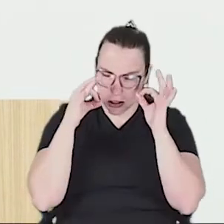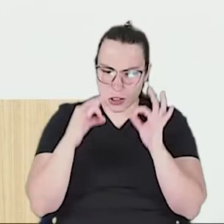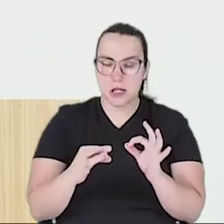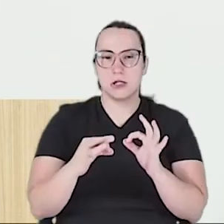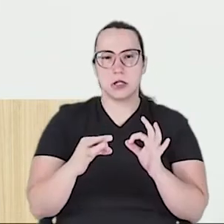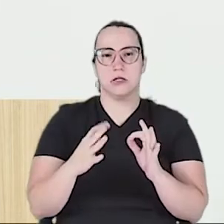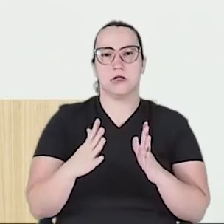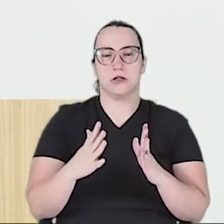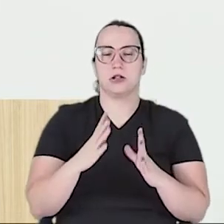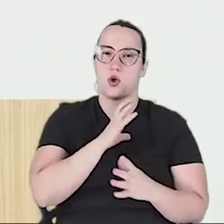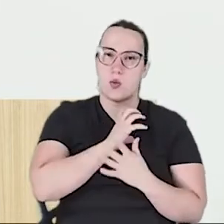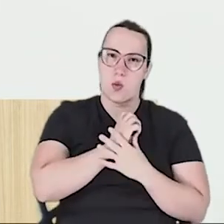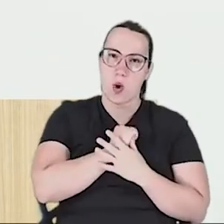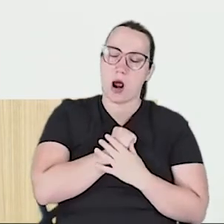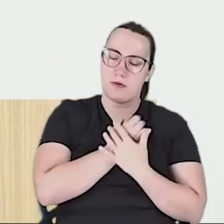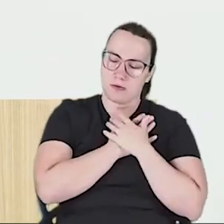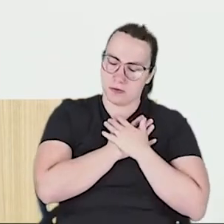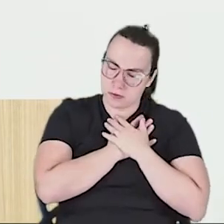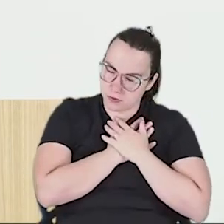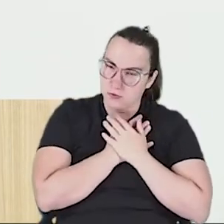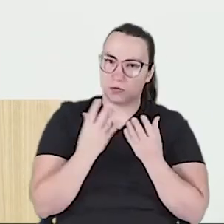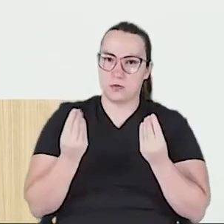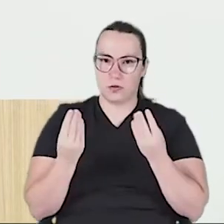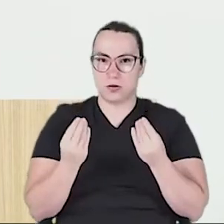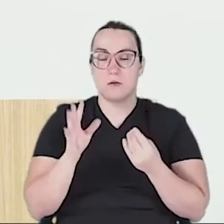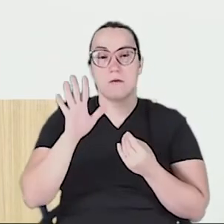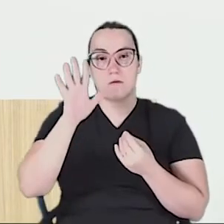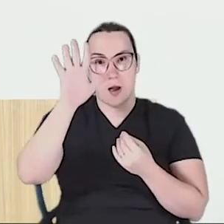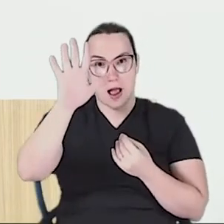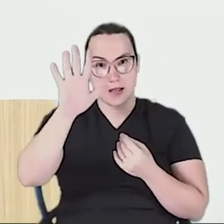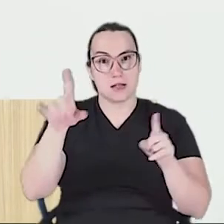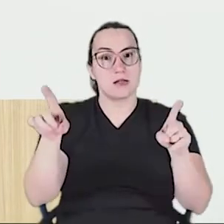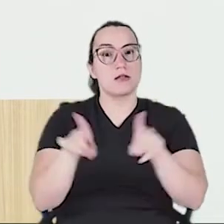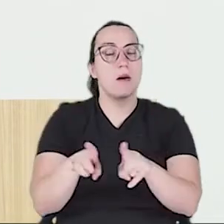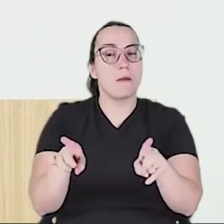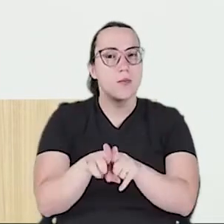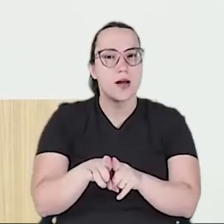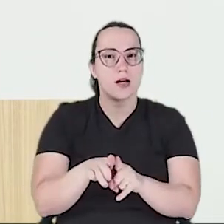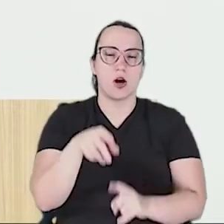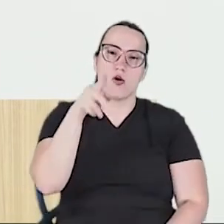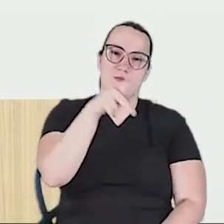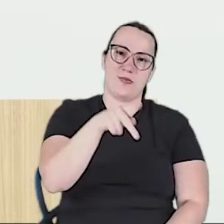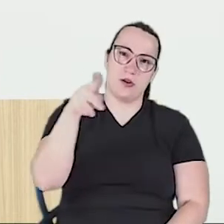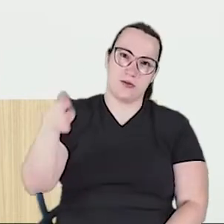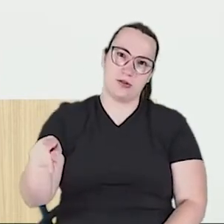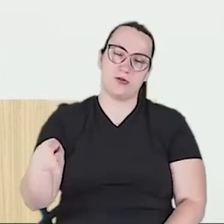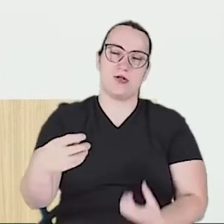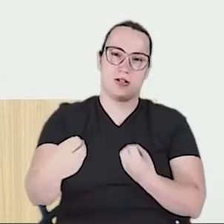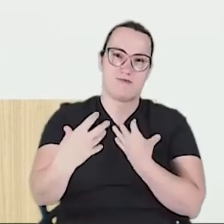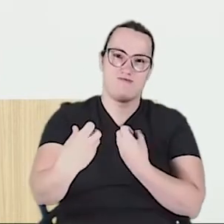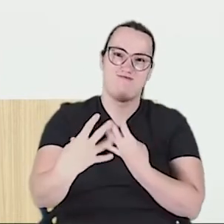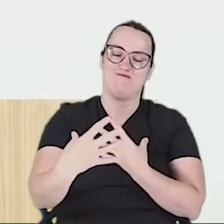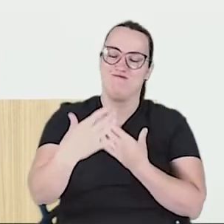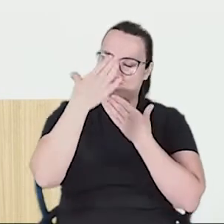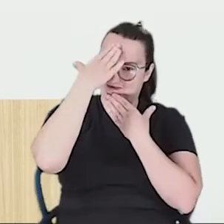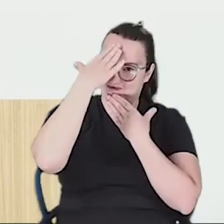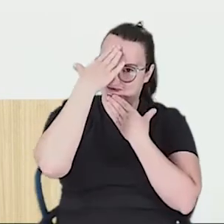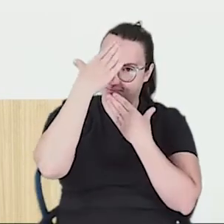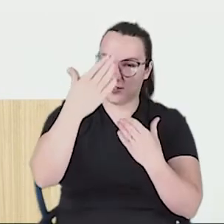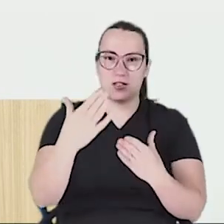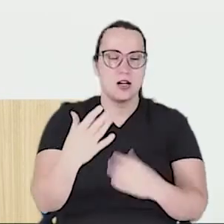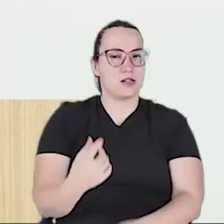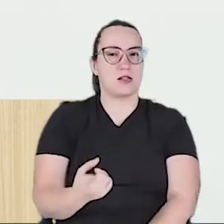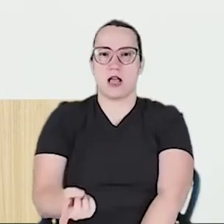amo muito. Mas, com certeza, devo muito aos meus professores que tive. Desde a primeira